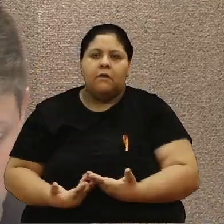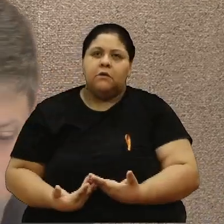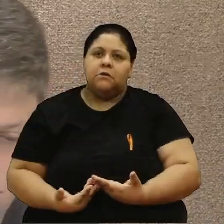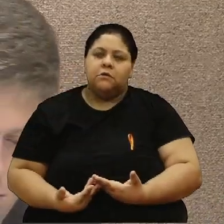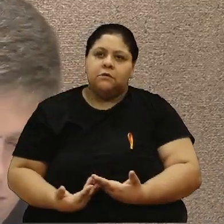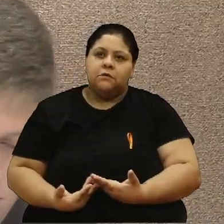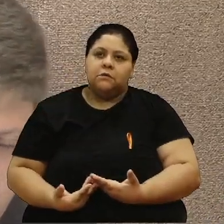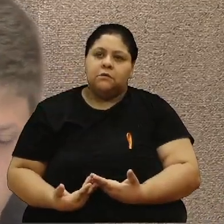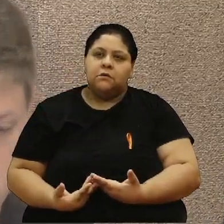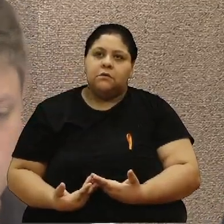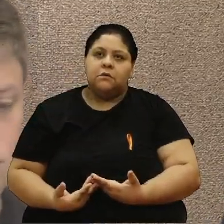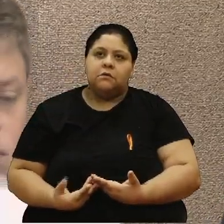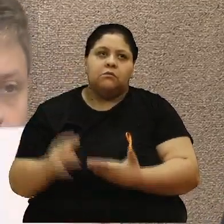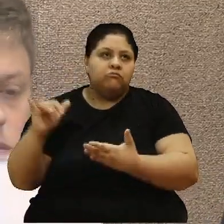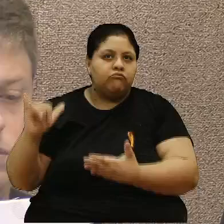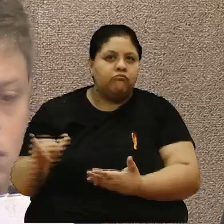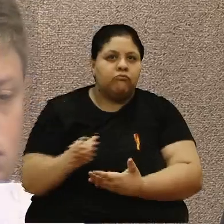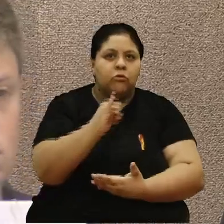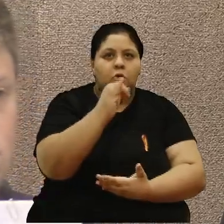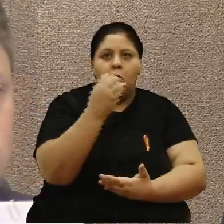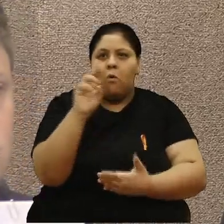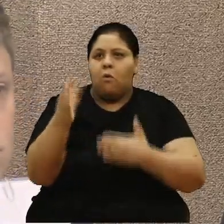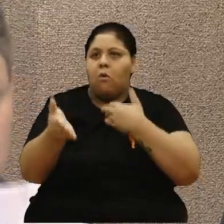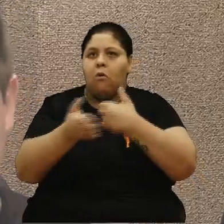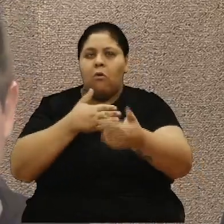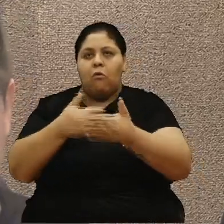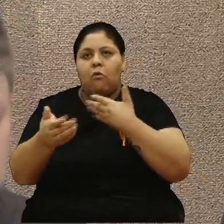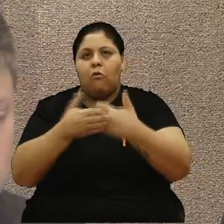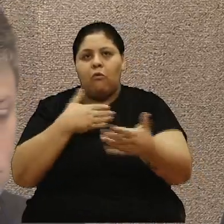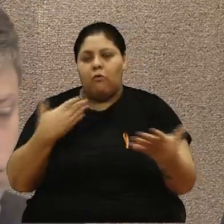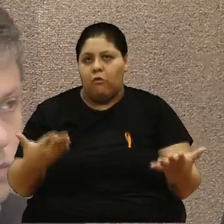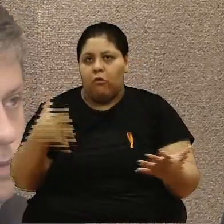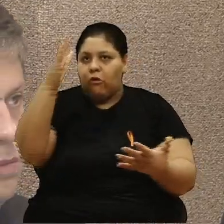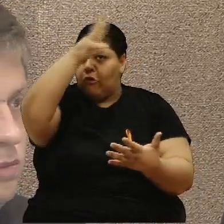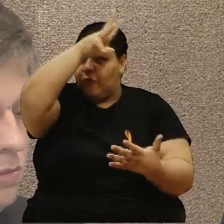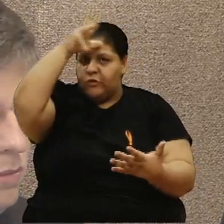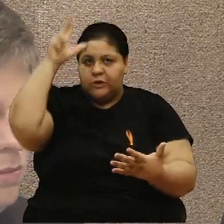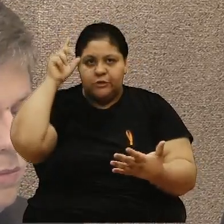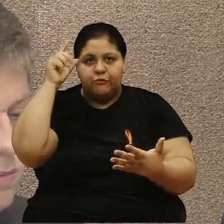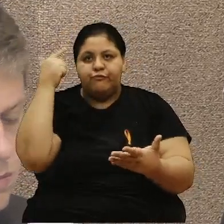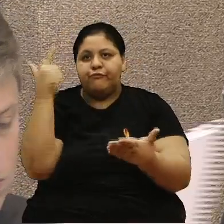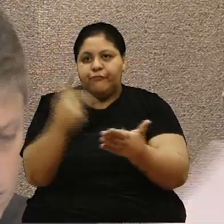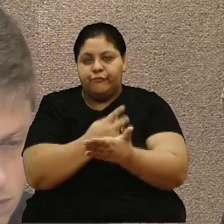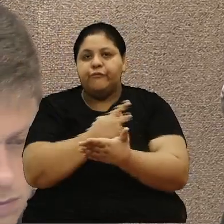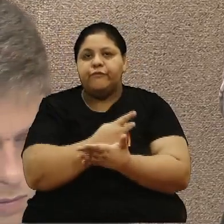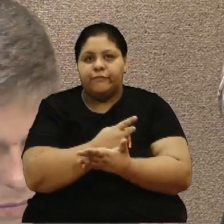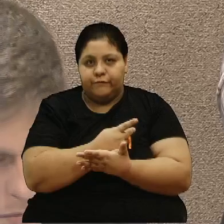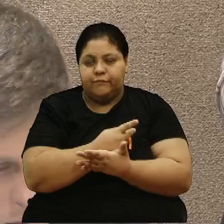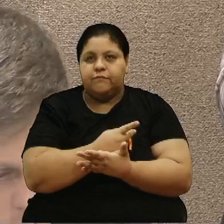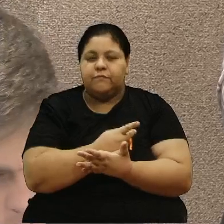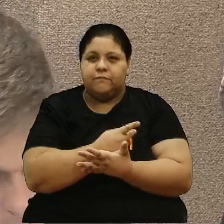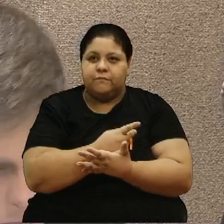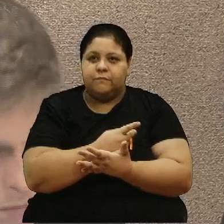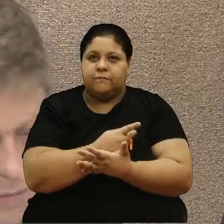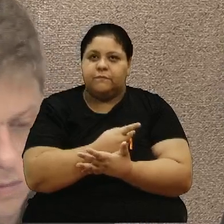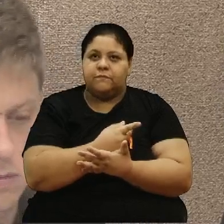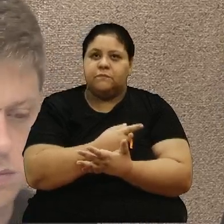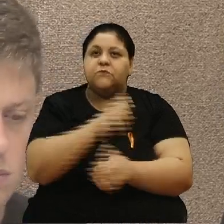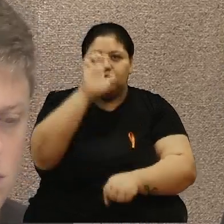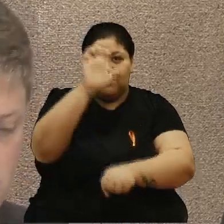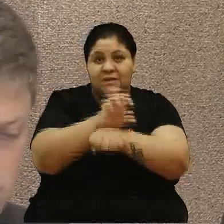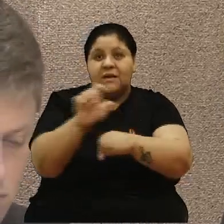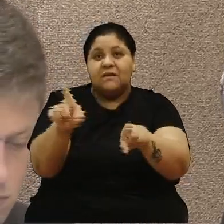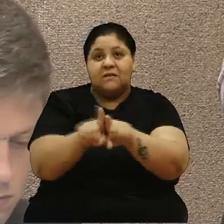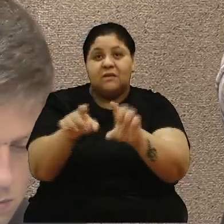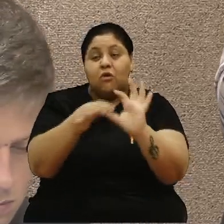né? Se vai ser o aeroporto, bom que seja, vou fazer o quê? O município está falhando, do ponto de vista, o Estado está